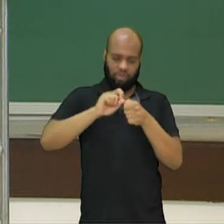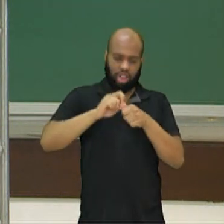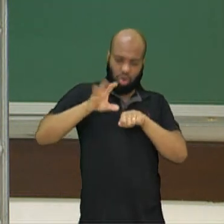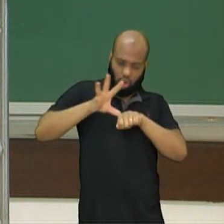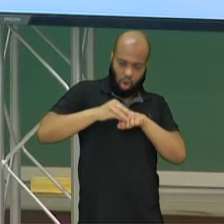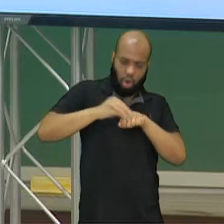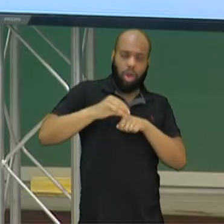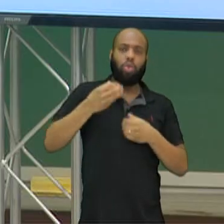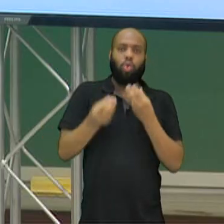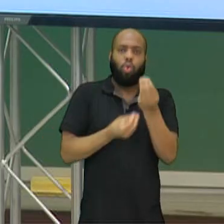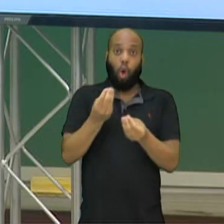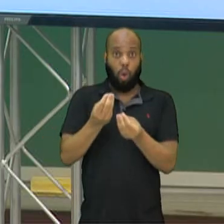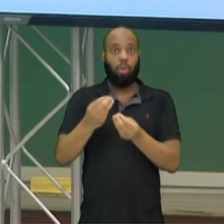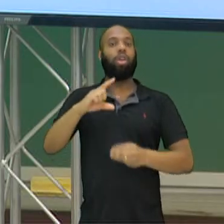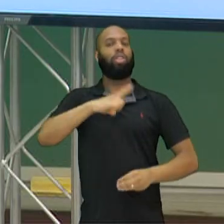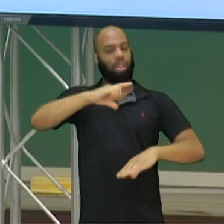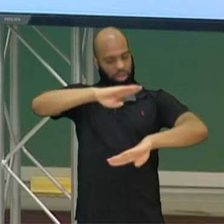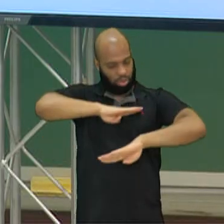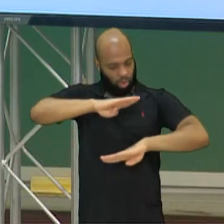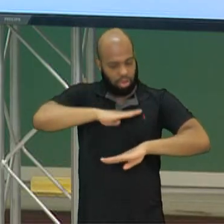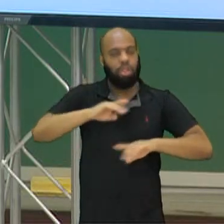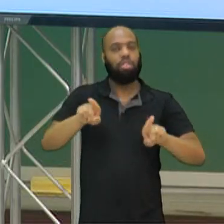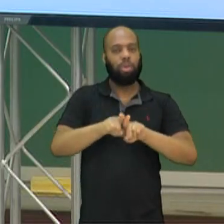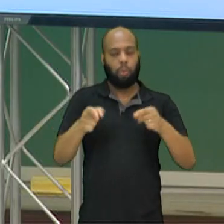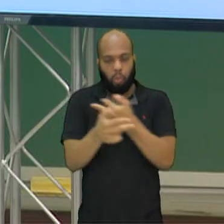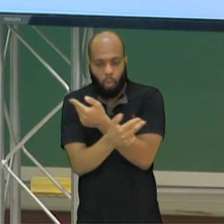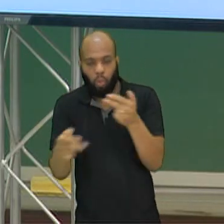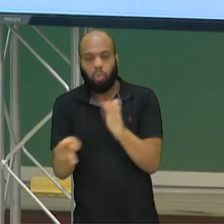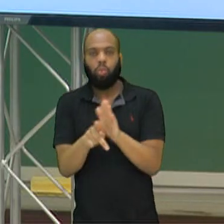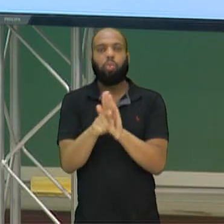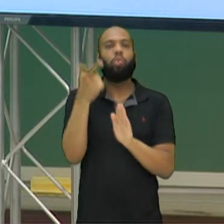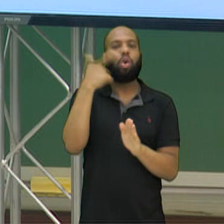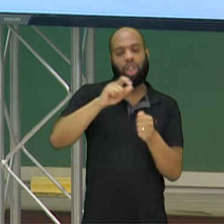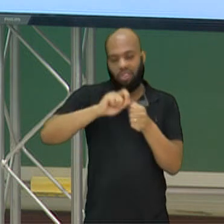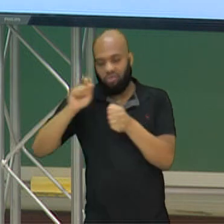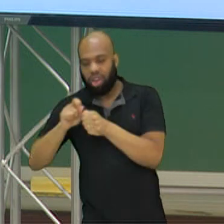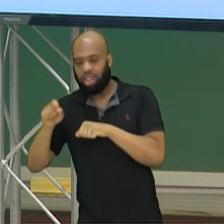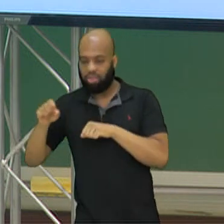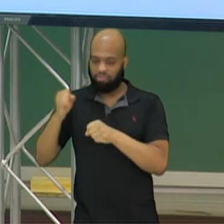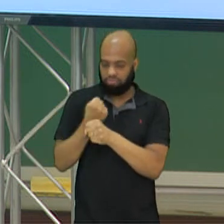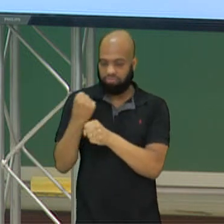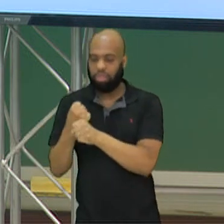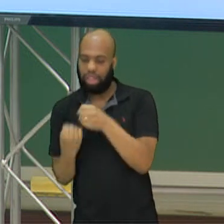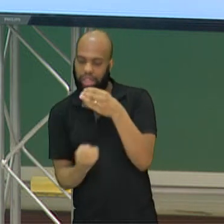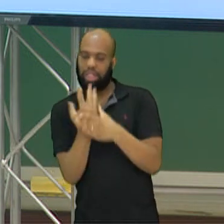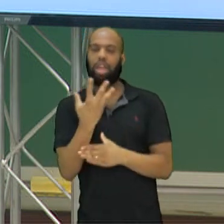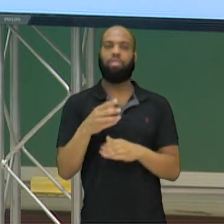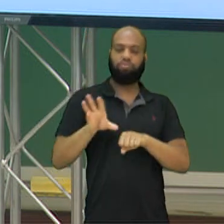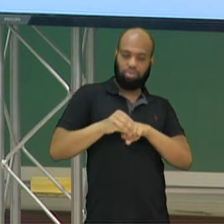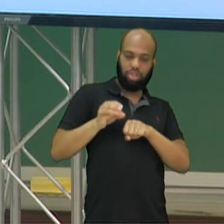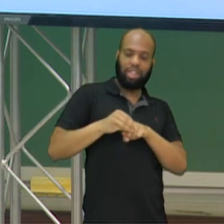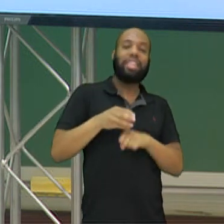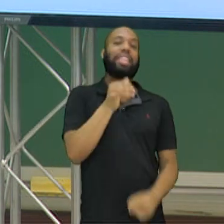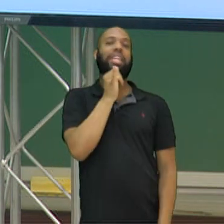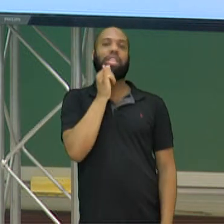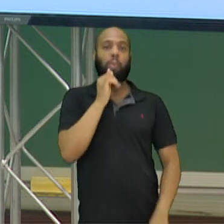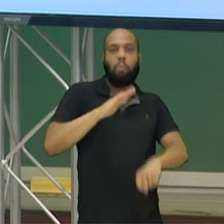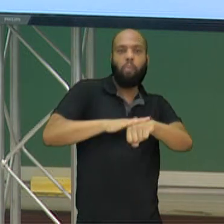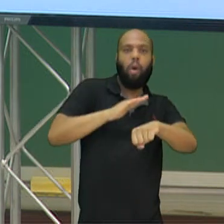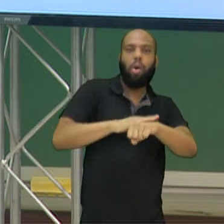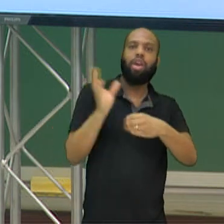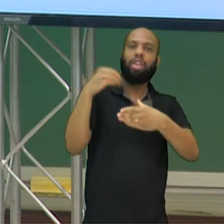interativas. Então, pessoal, nas situações de sala de aula, vocês interagindo com os colegas, um ajudando o